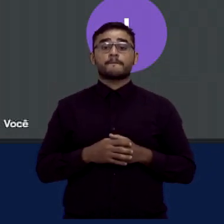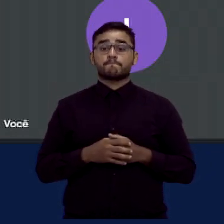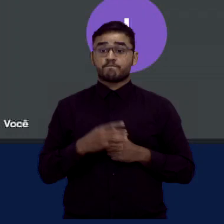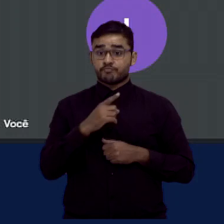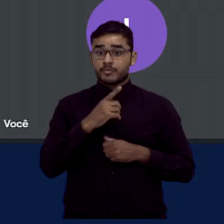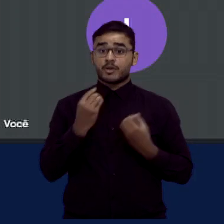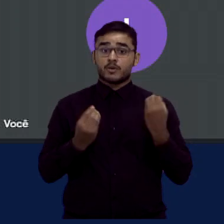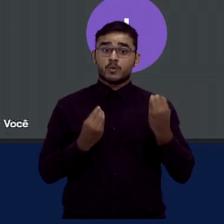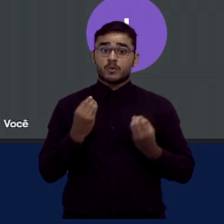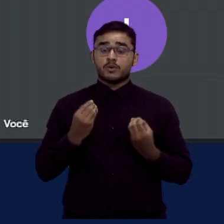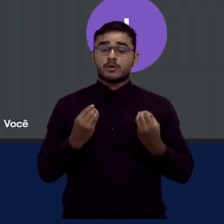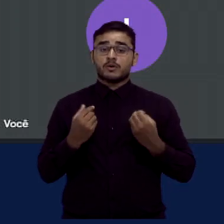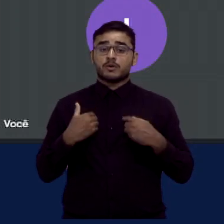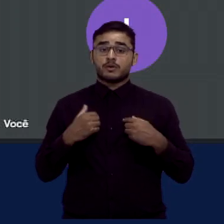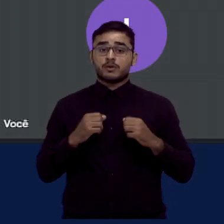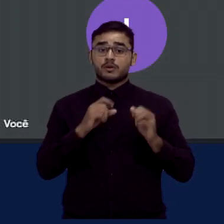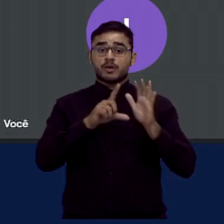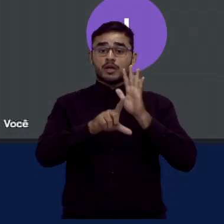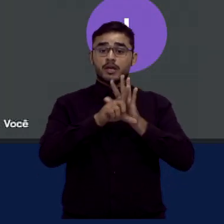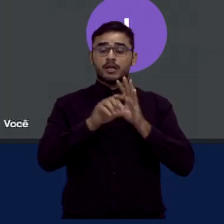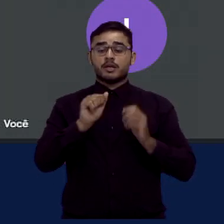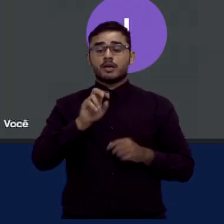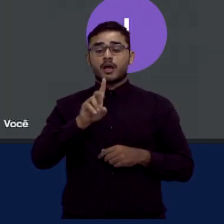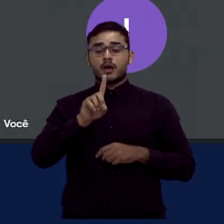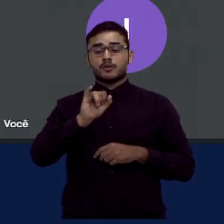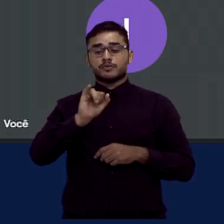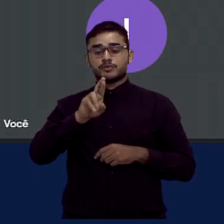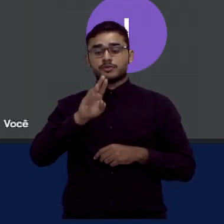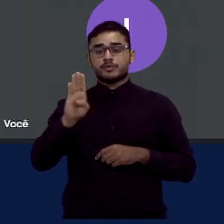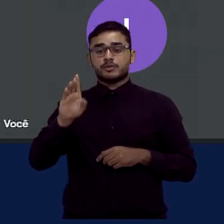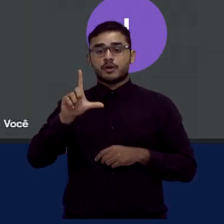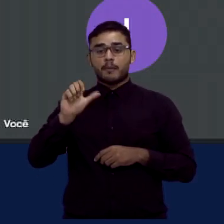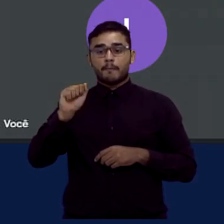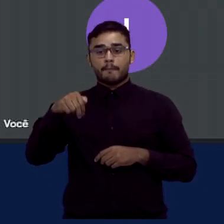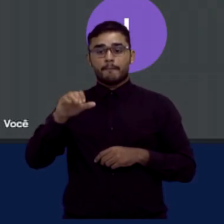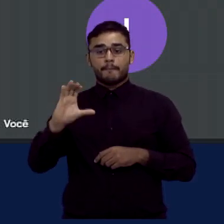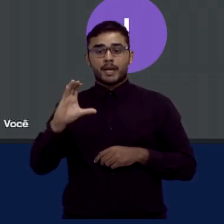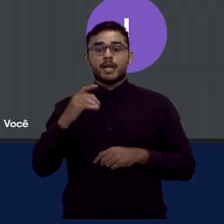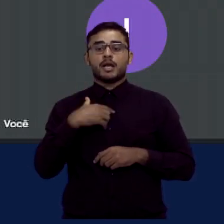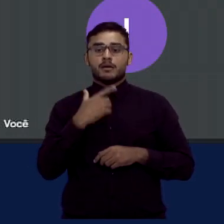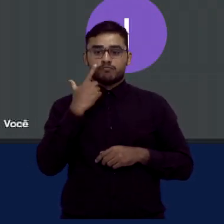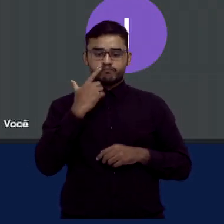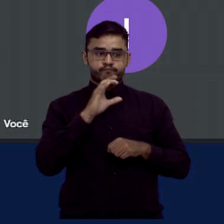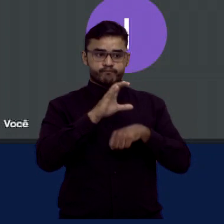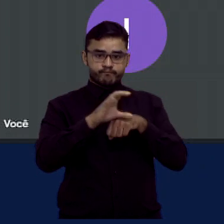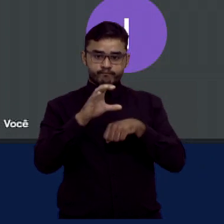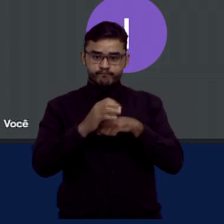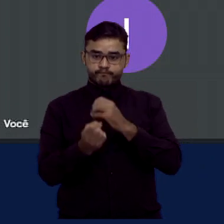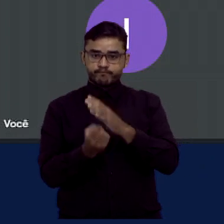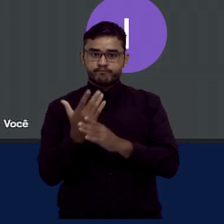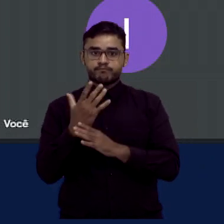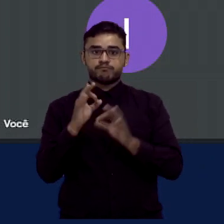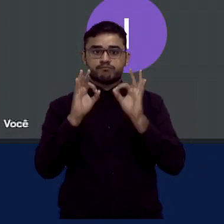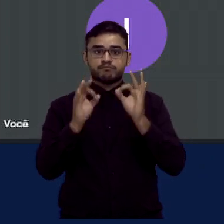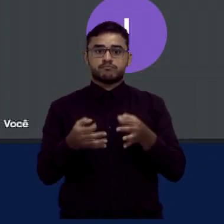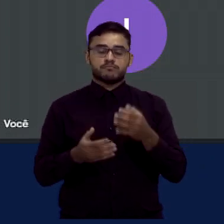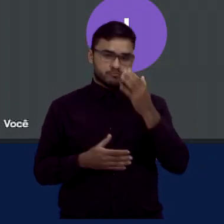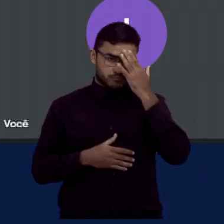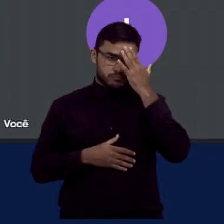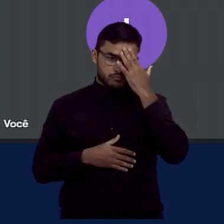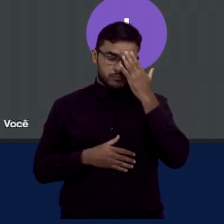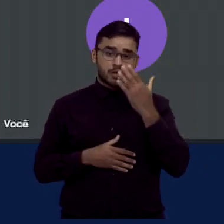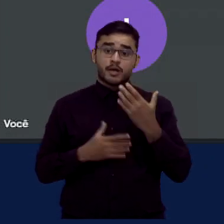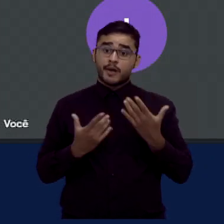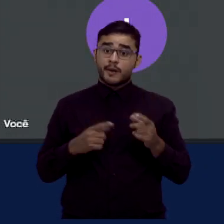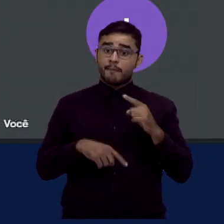de recursos da Lei Aldir Blanc. Então, tenho muito orgulho dele, inclusive do material